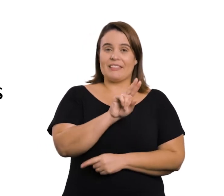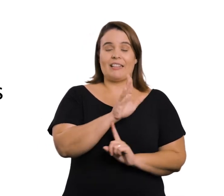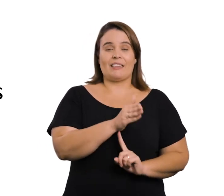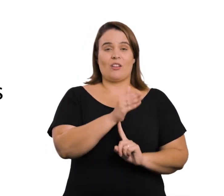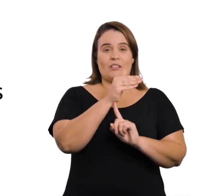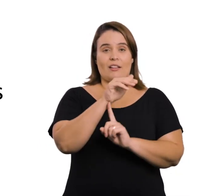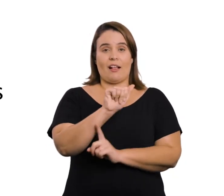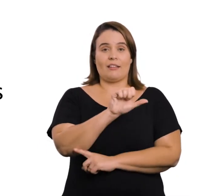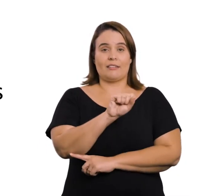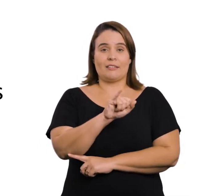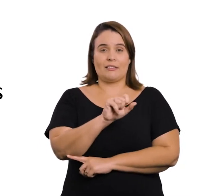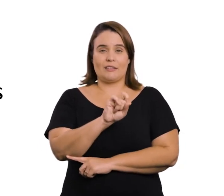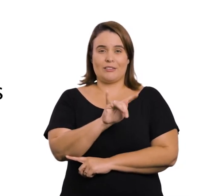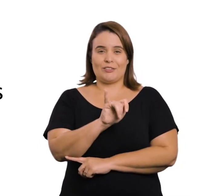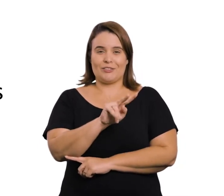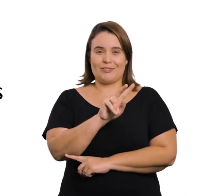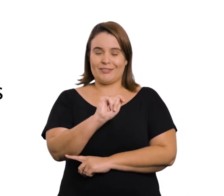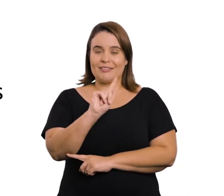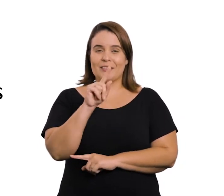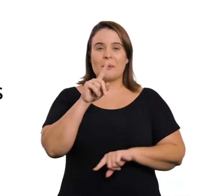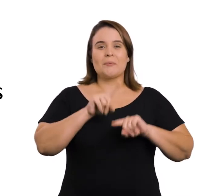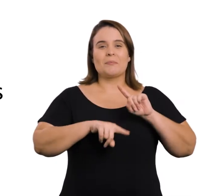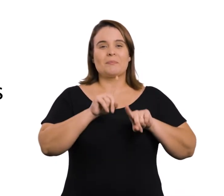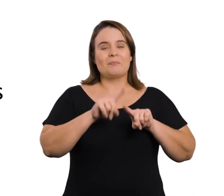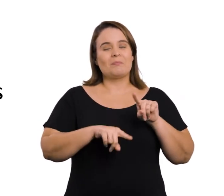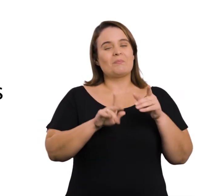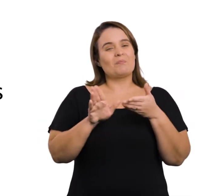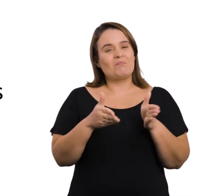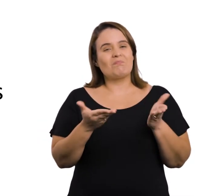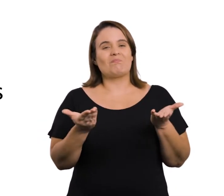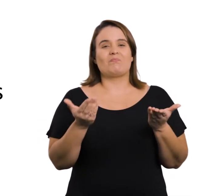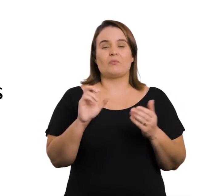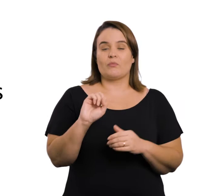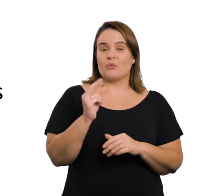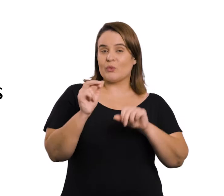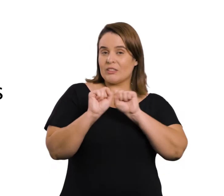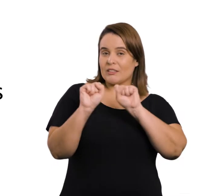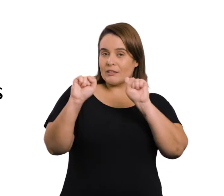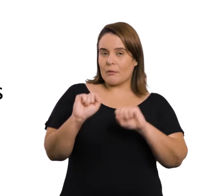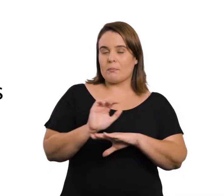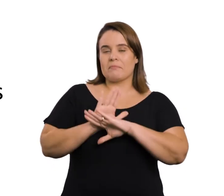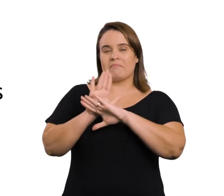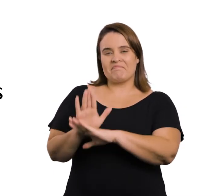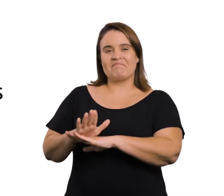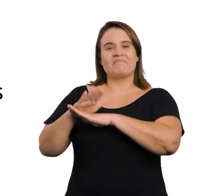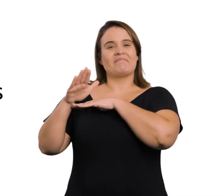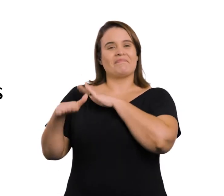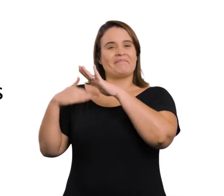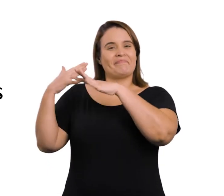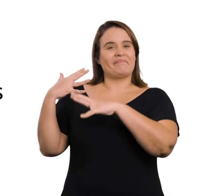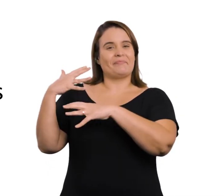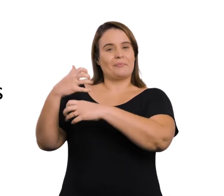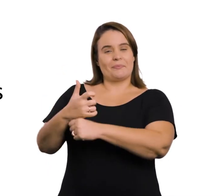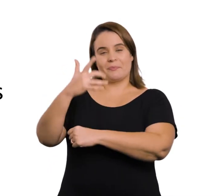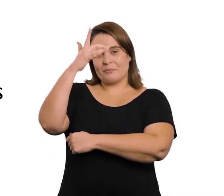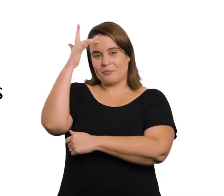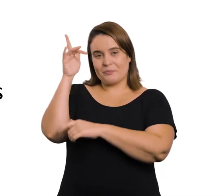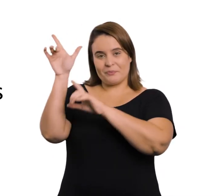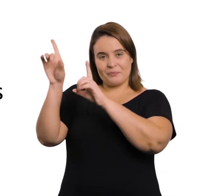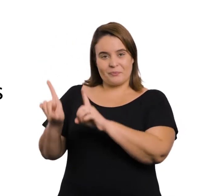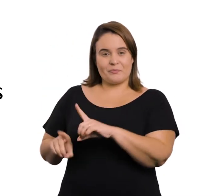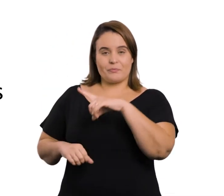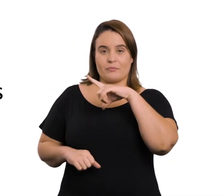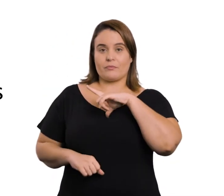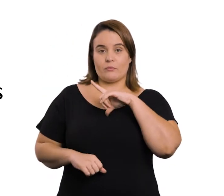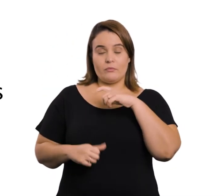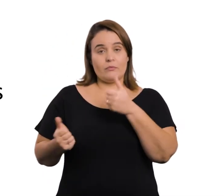chamadas tecnologias assistivas são equipamentos, produtos ou sistemas capazes de contribuir para o pleno desenvolvimento